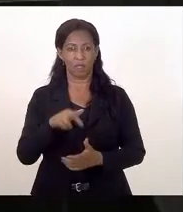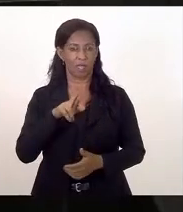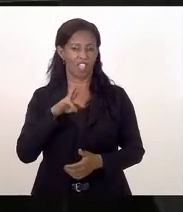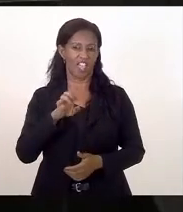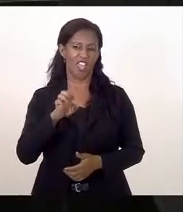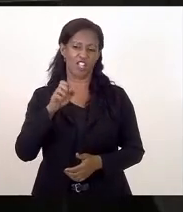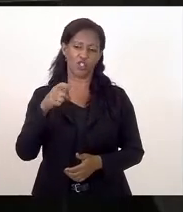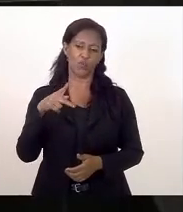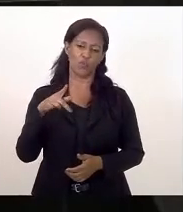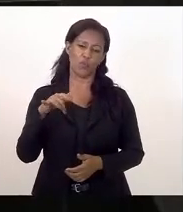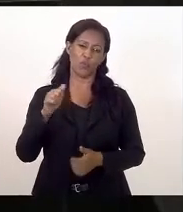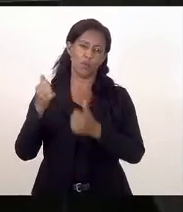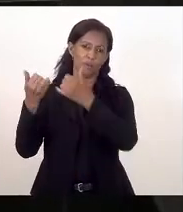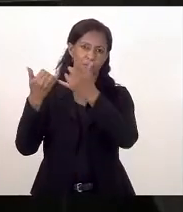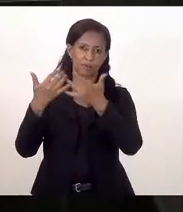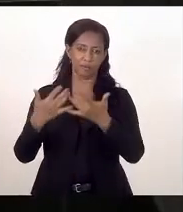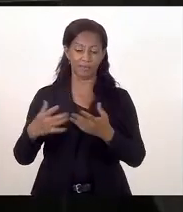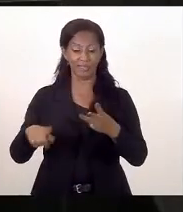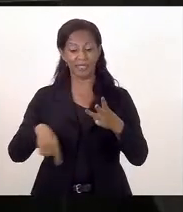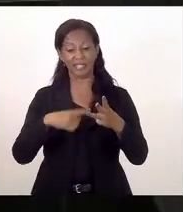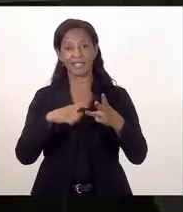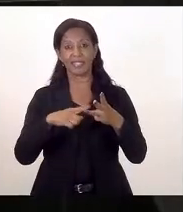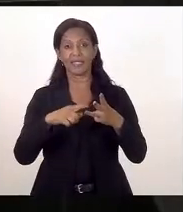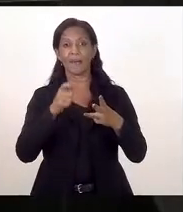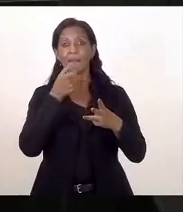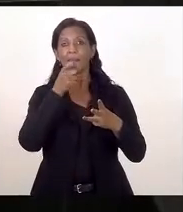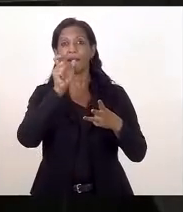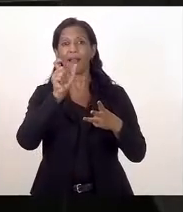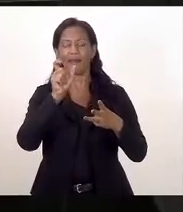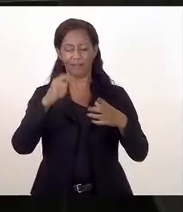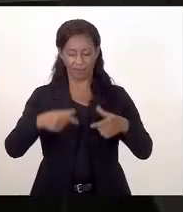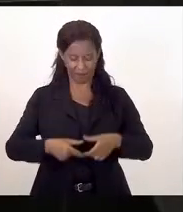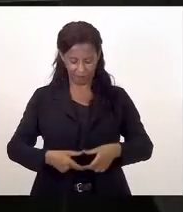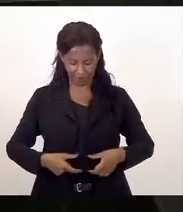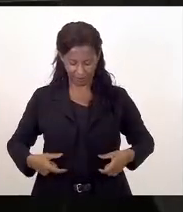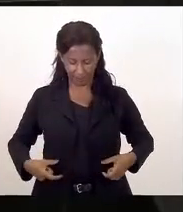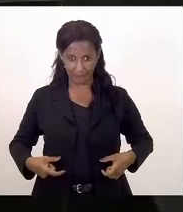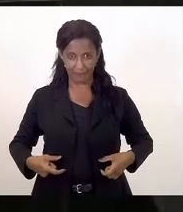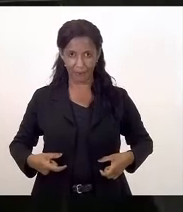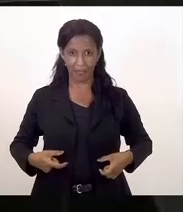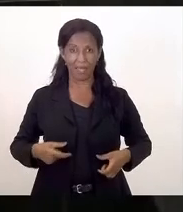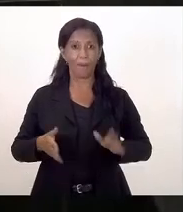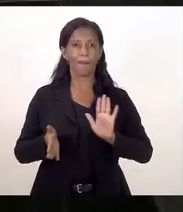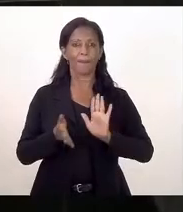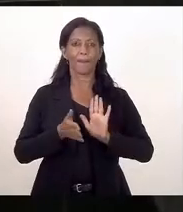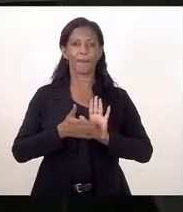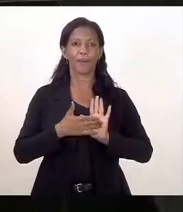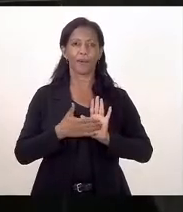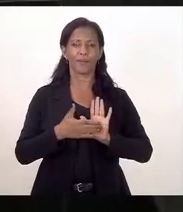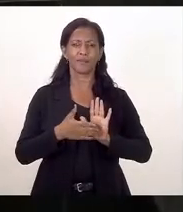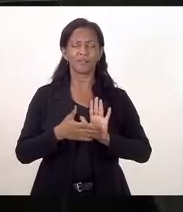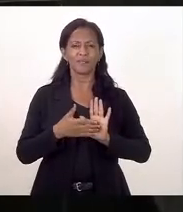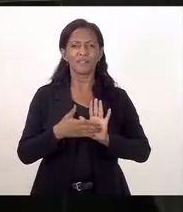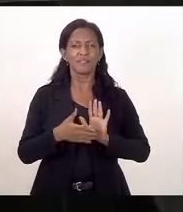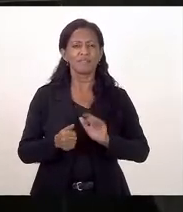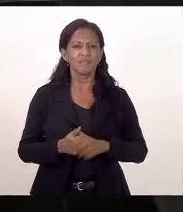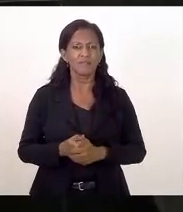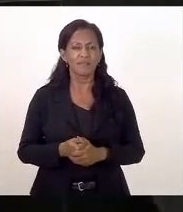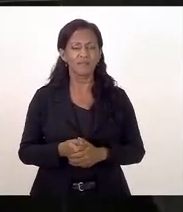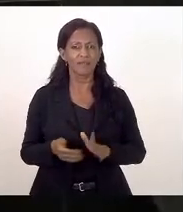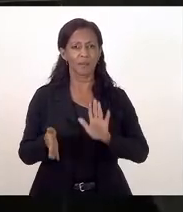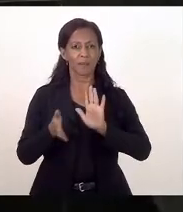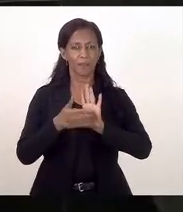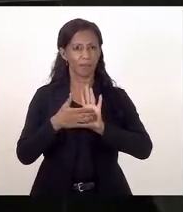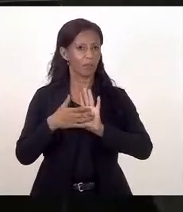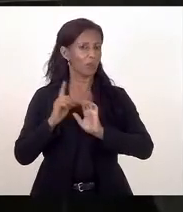assim define. E a terceira palavra, com P, é o propósito. O propósito